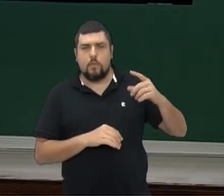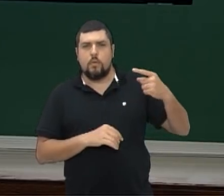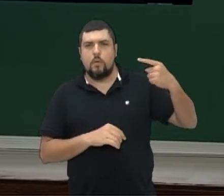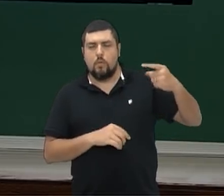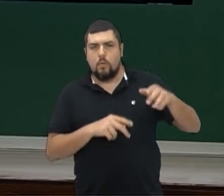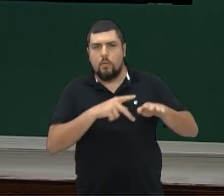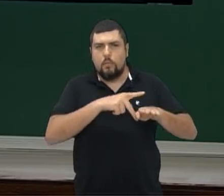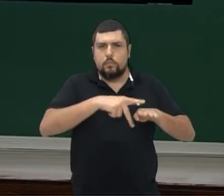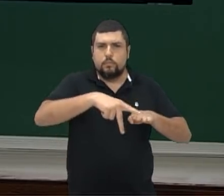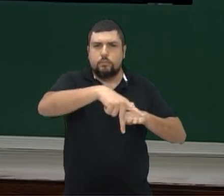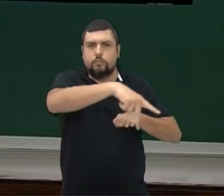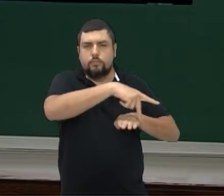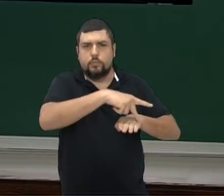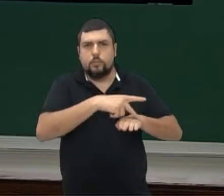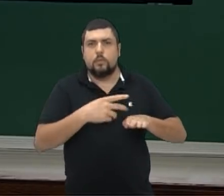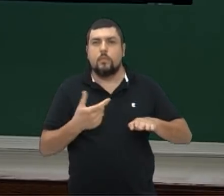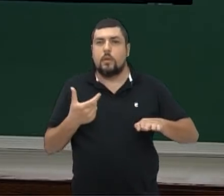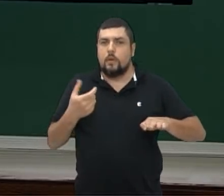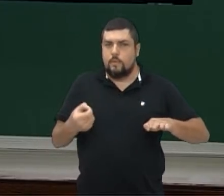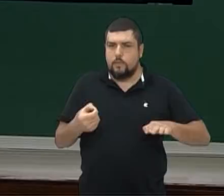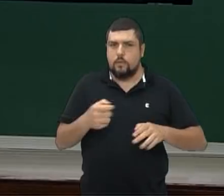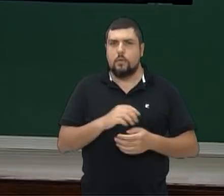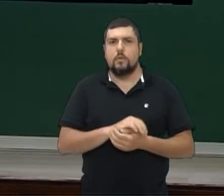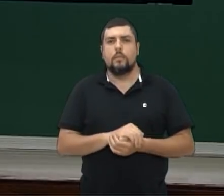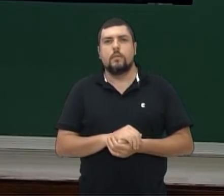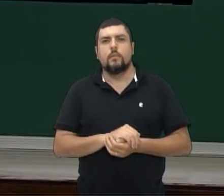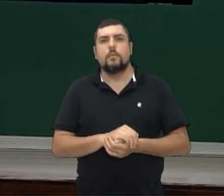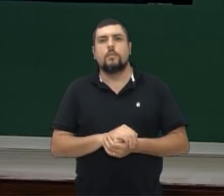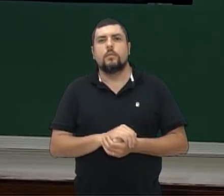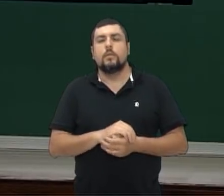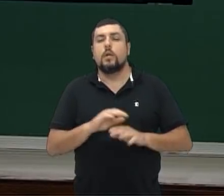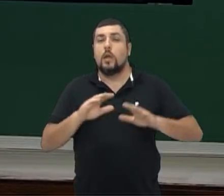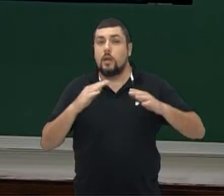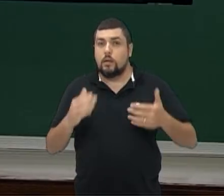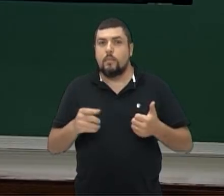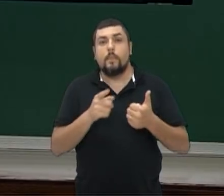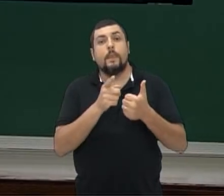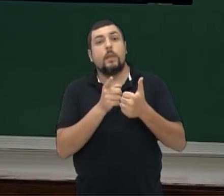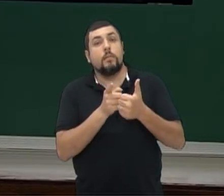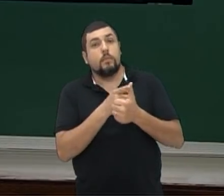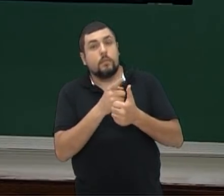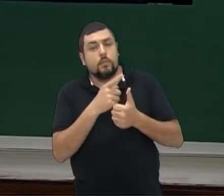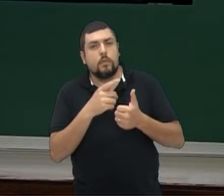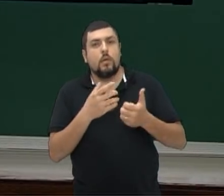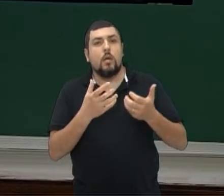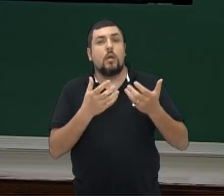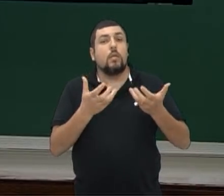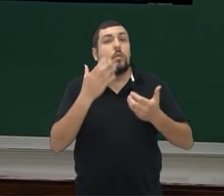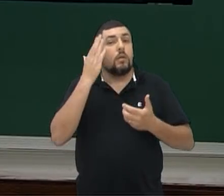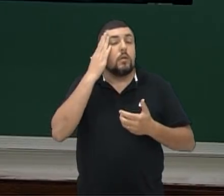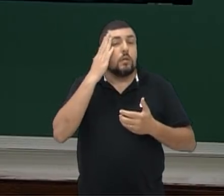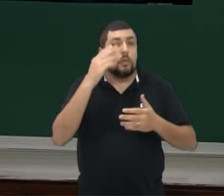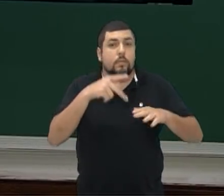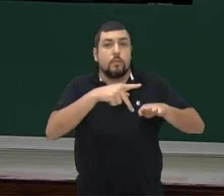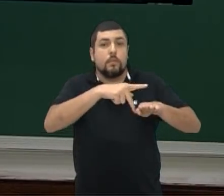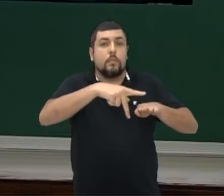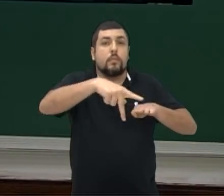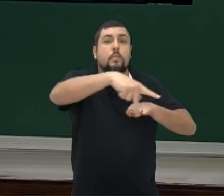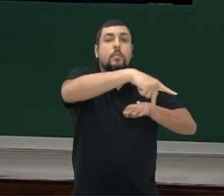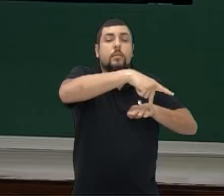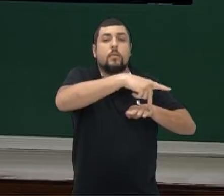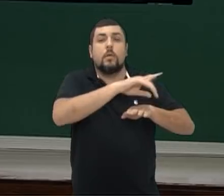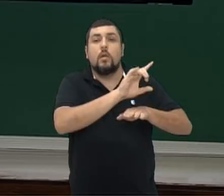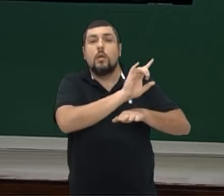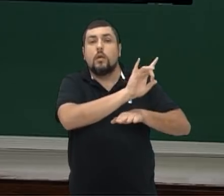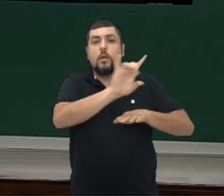primeiro passo a passo da solução, a gente vai identificar o perímetro de cada uma delas e, no final,